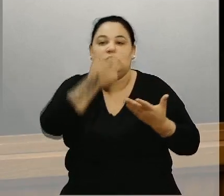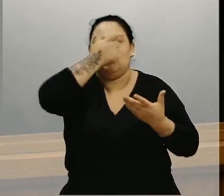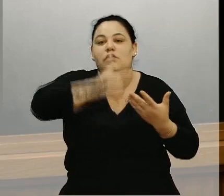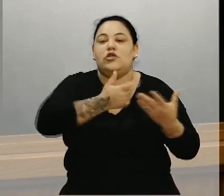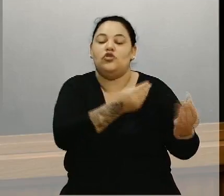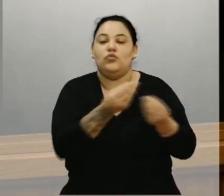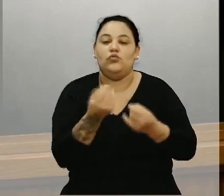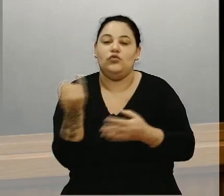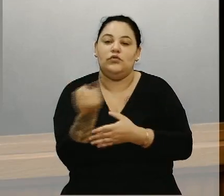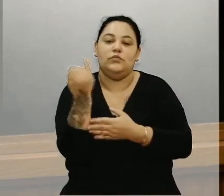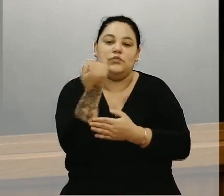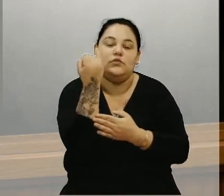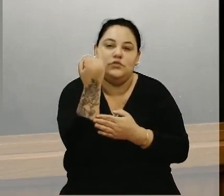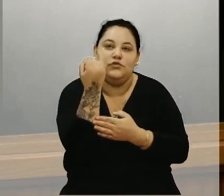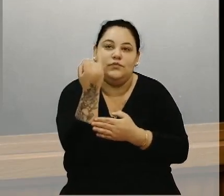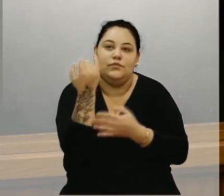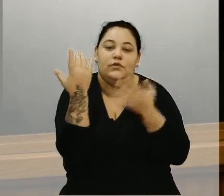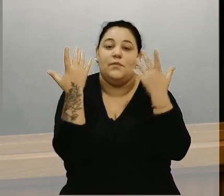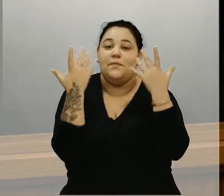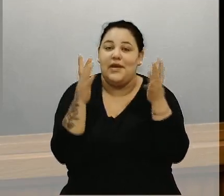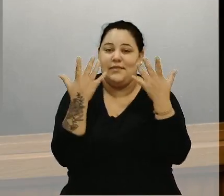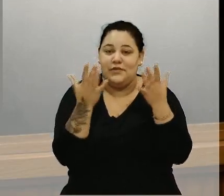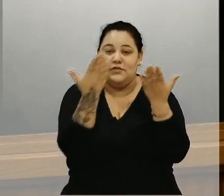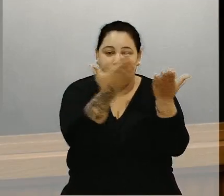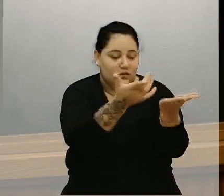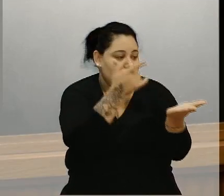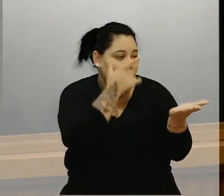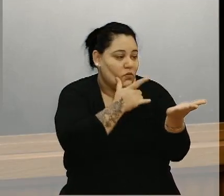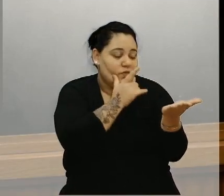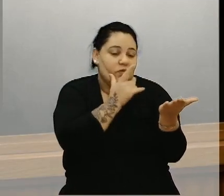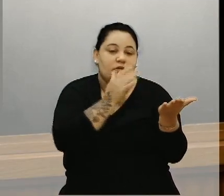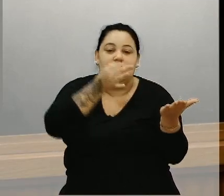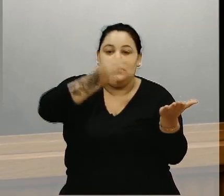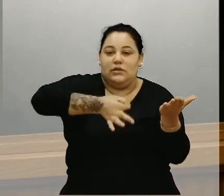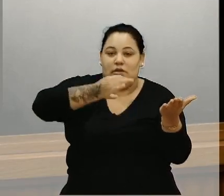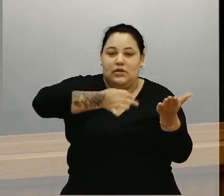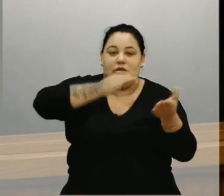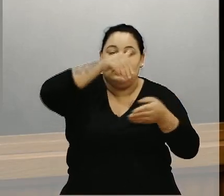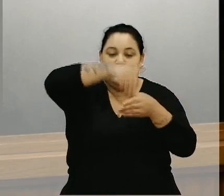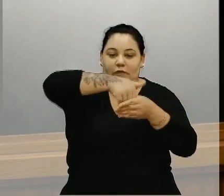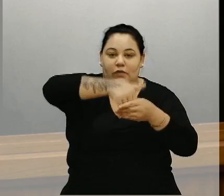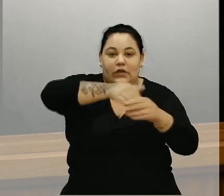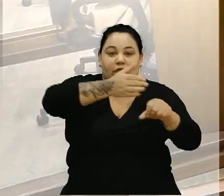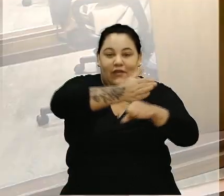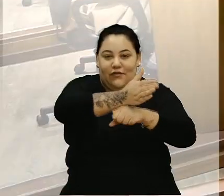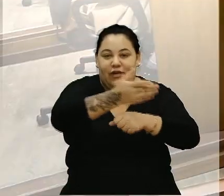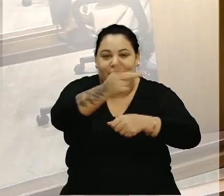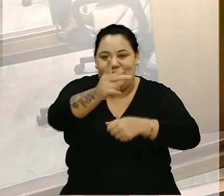importante lhe parabenizar, vereador, com certeza votarei, né, favorável.